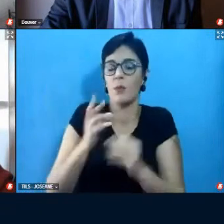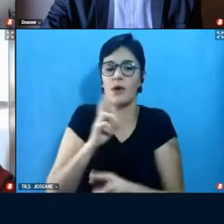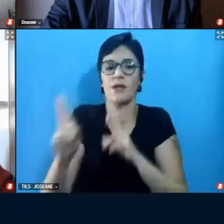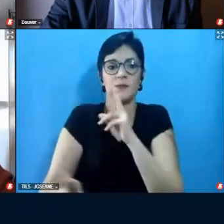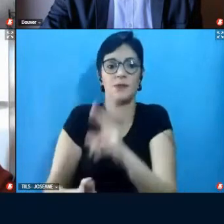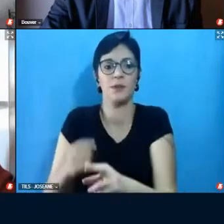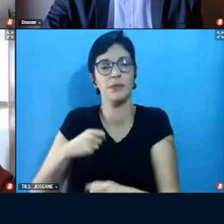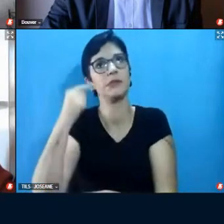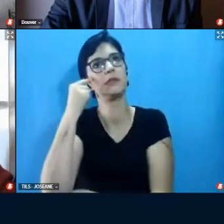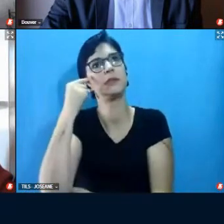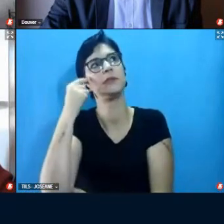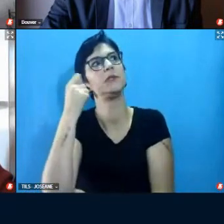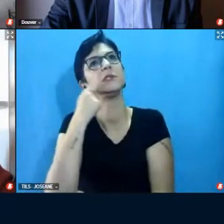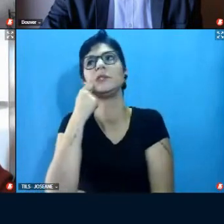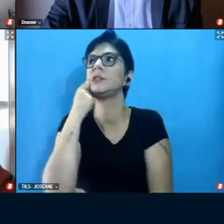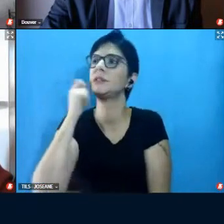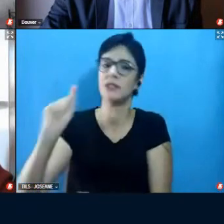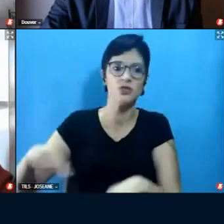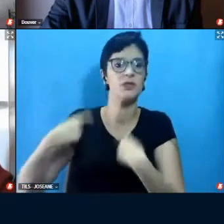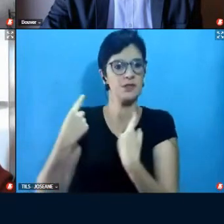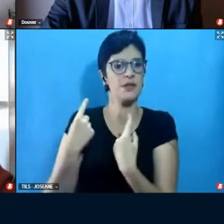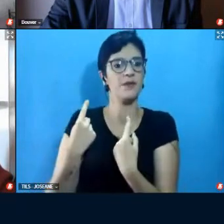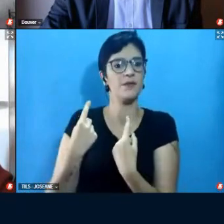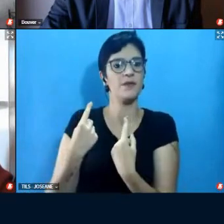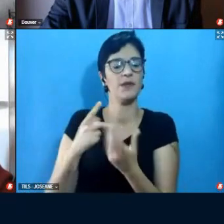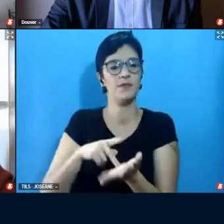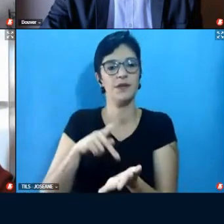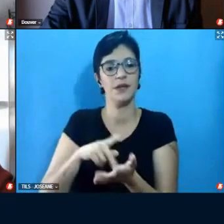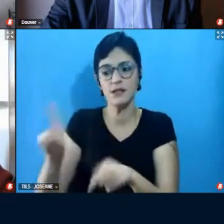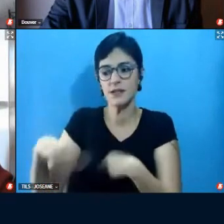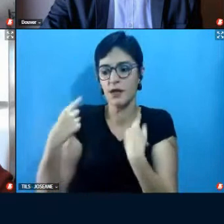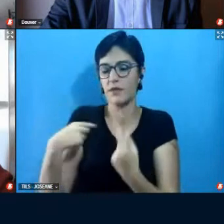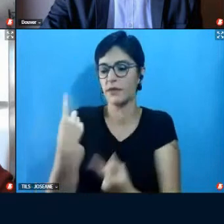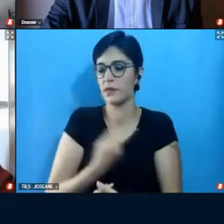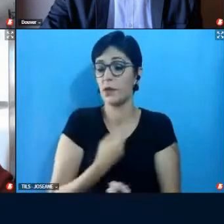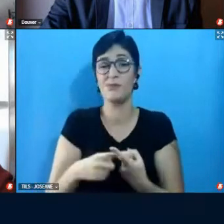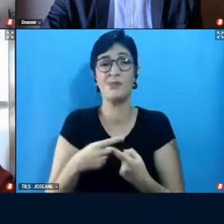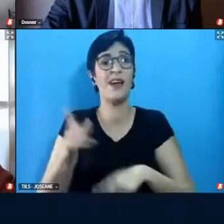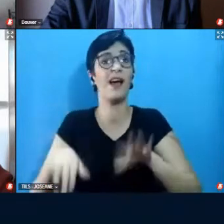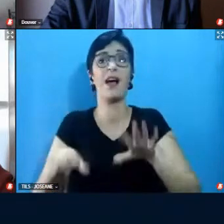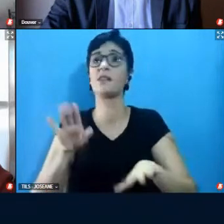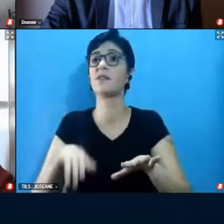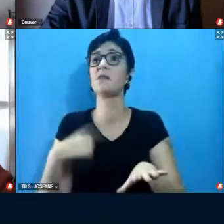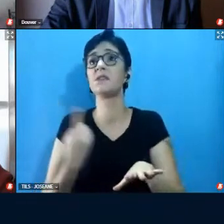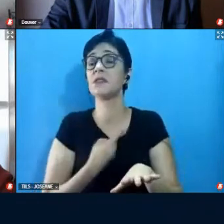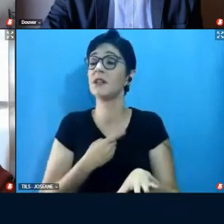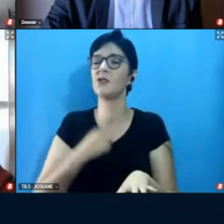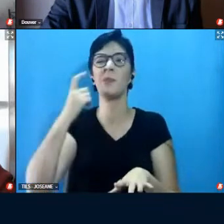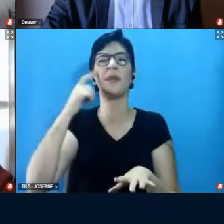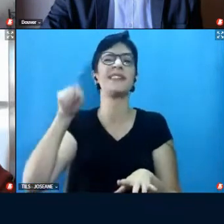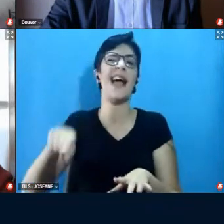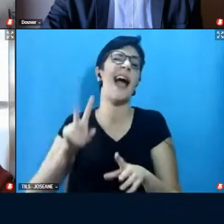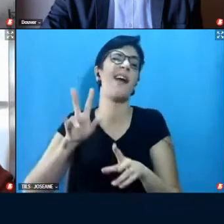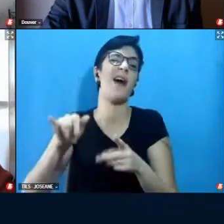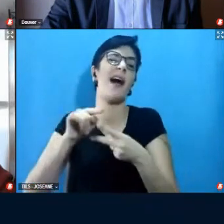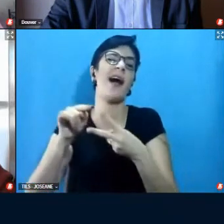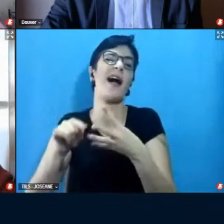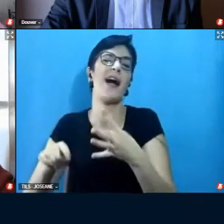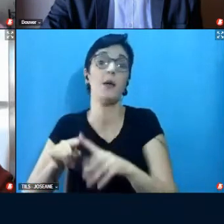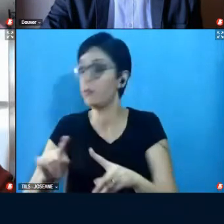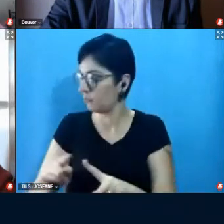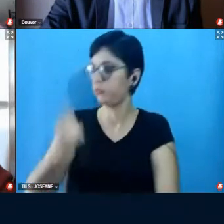numa resposta e procurar, porque, às vezes, a gente nem imaginava o que seria a curiosidade para eles, que para nós era óbvio que eles